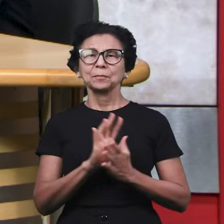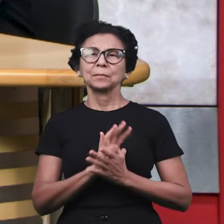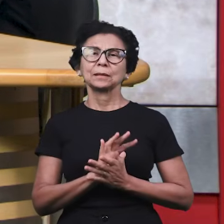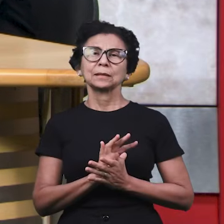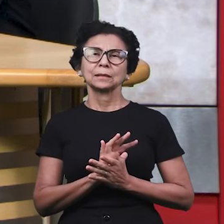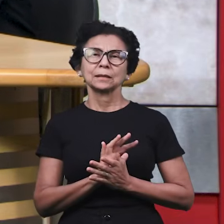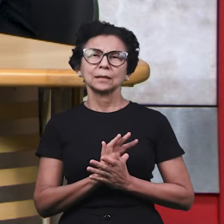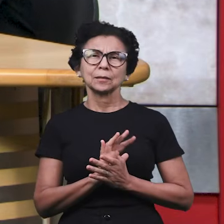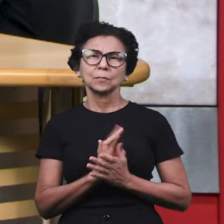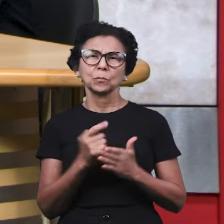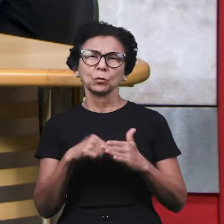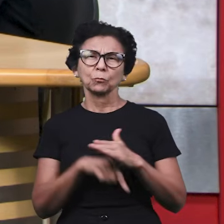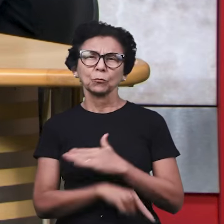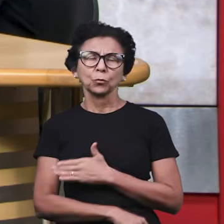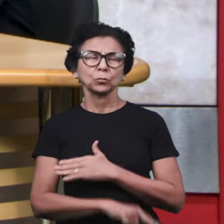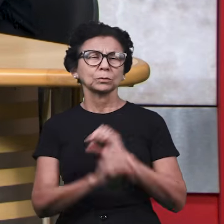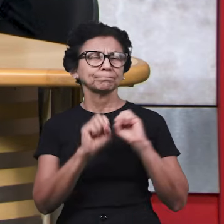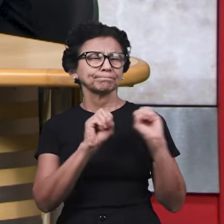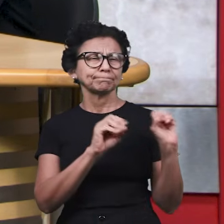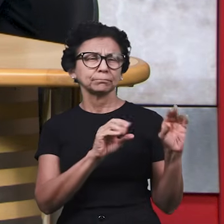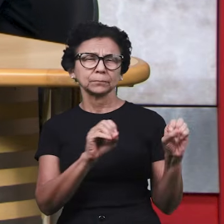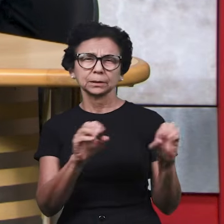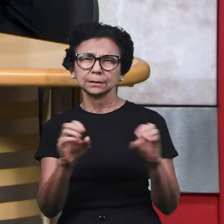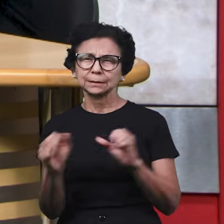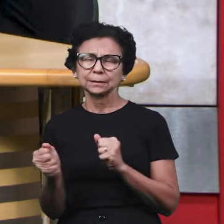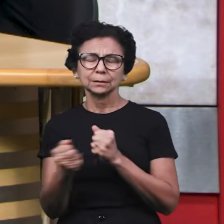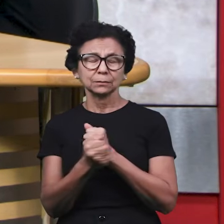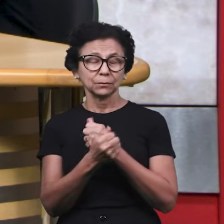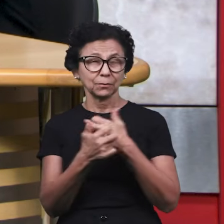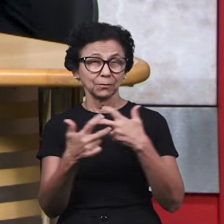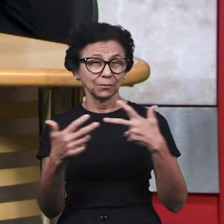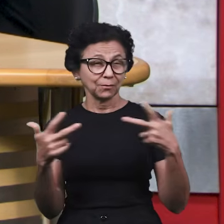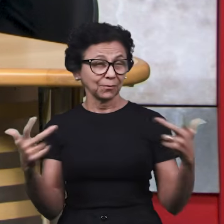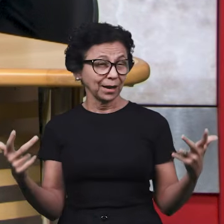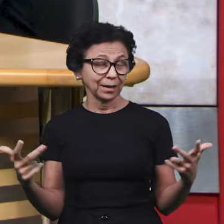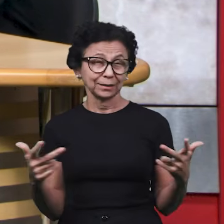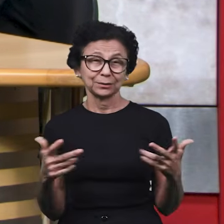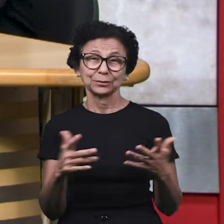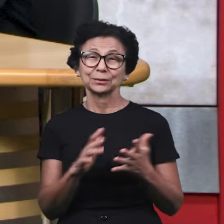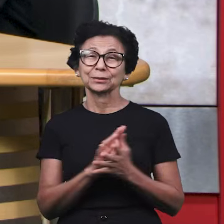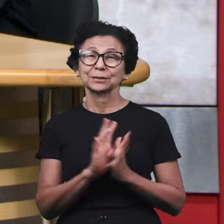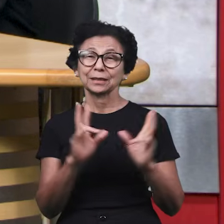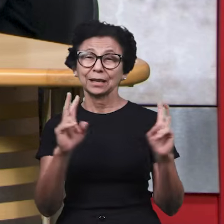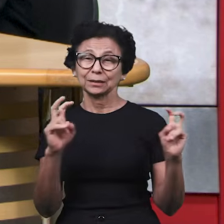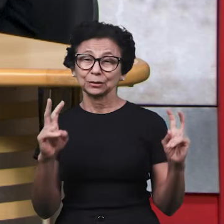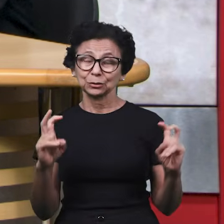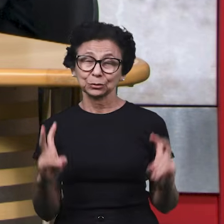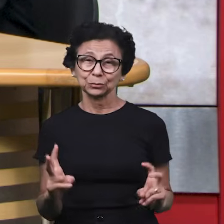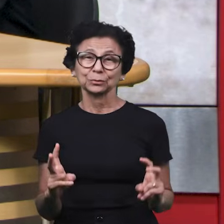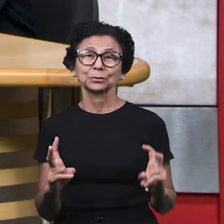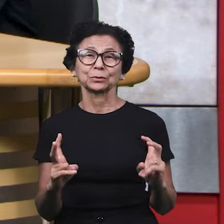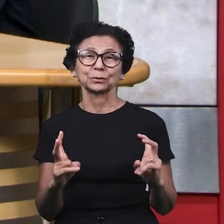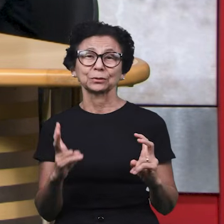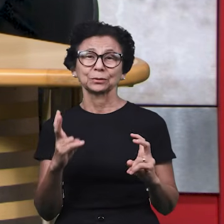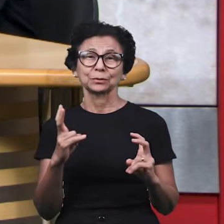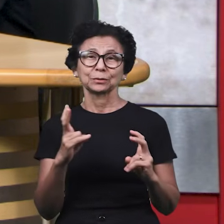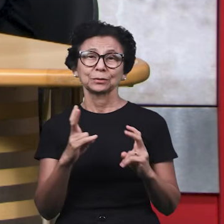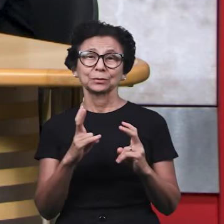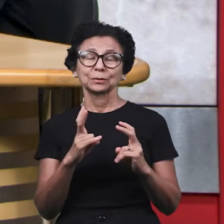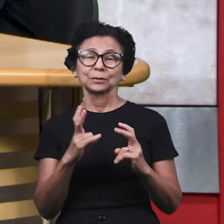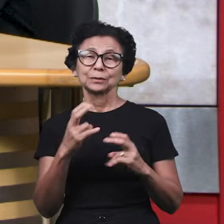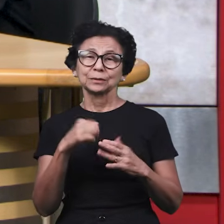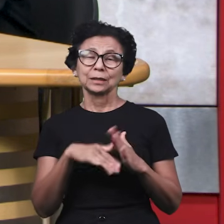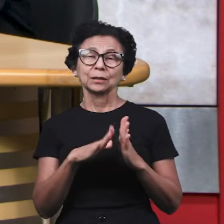muito rica. Ela traz assuntos de tudo que nós pensamos na vida. Ela tem